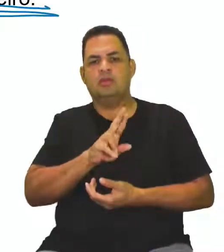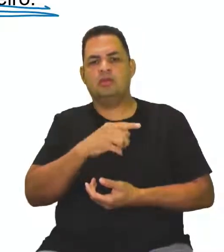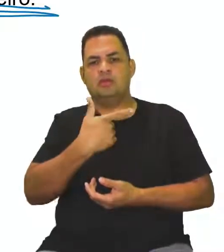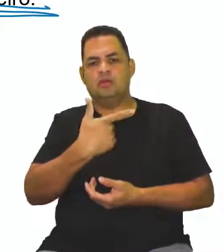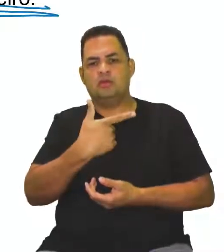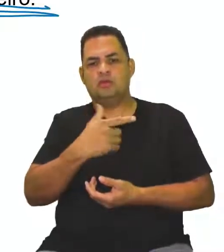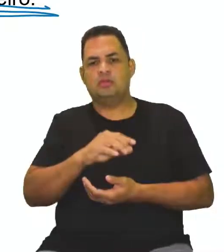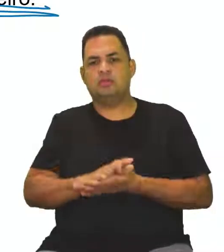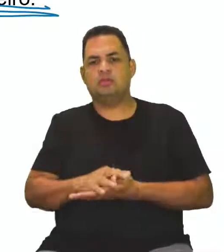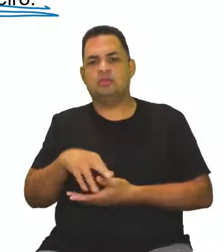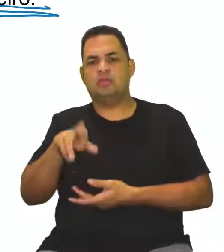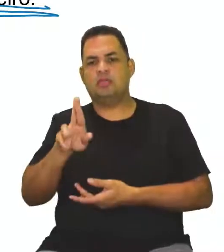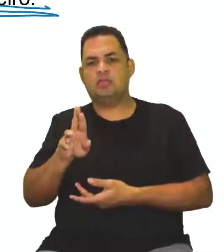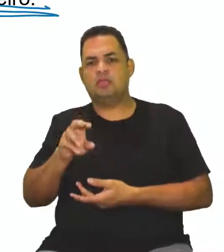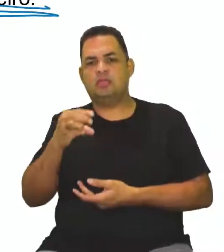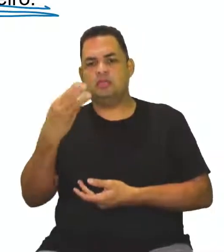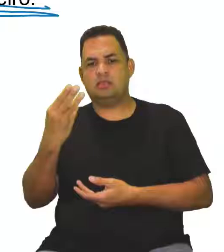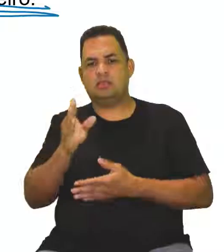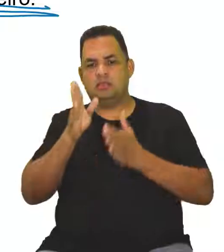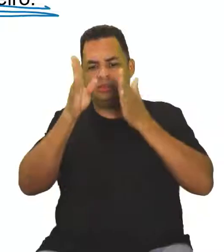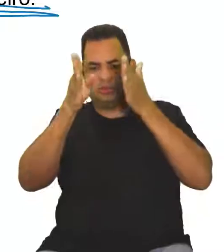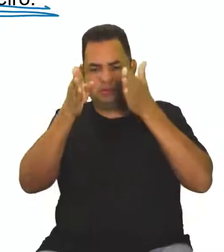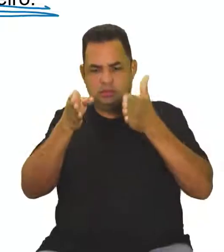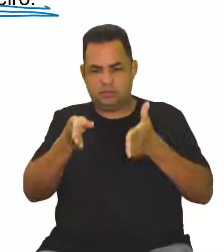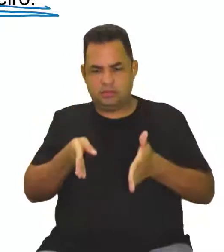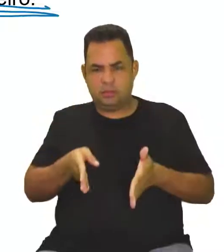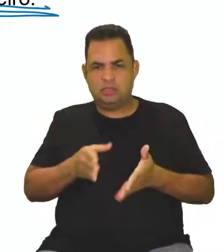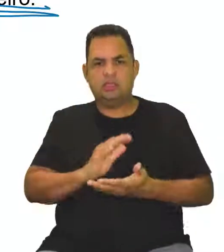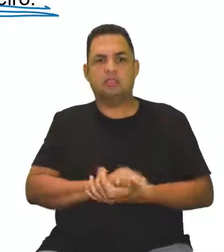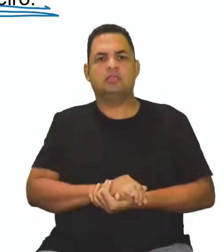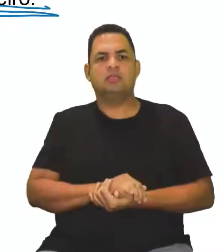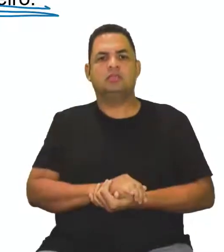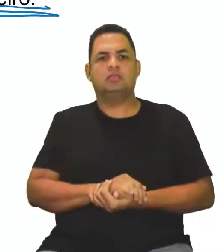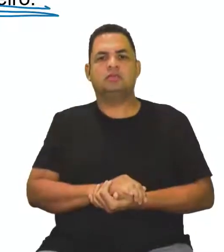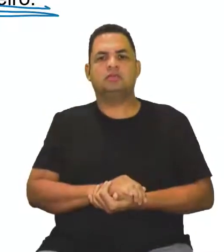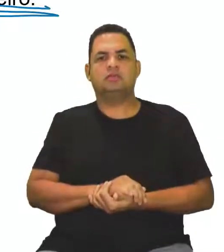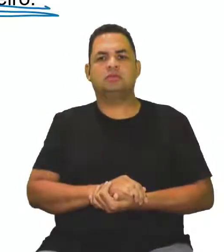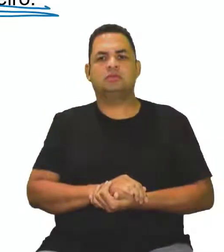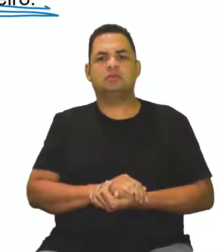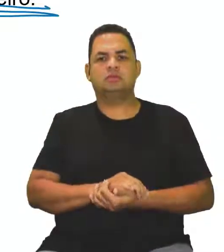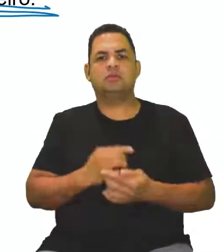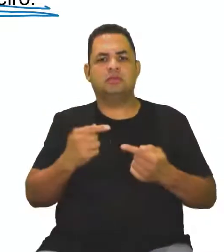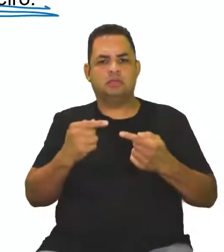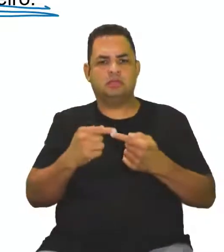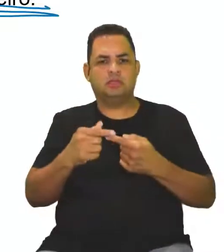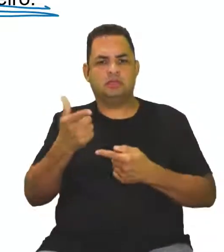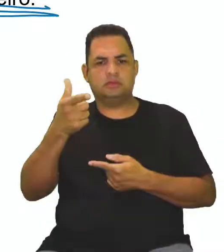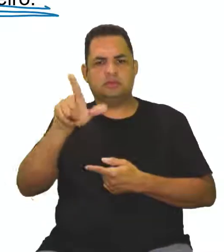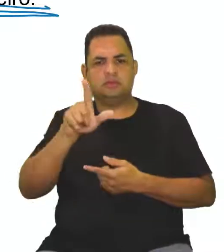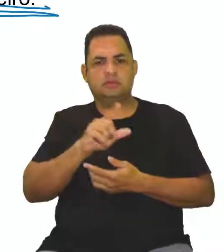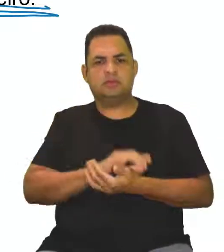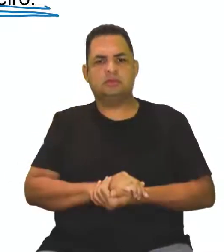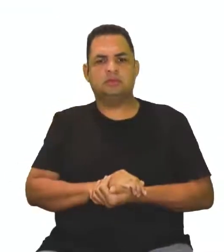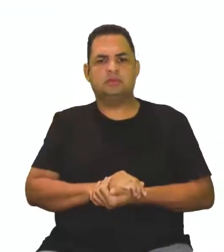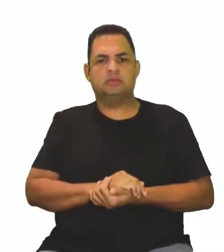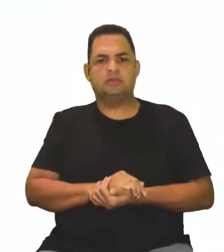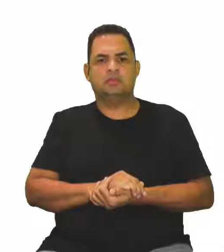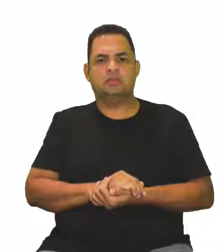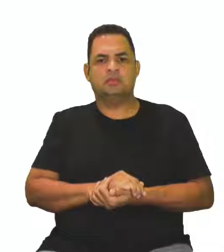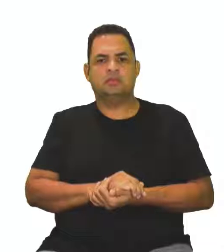paralelo. Vamos resolver a resistência equivalente e depois vamos associar novamente. Eu vou tirar eles para